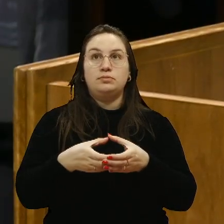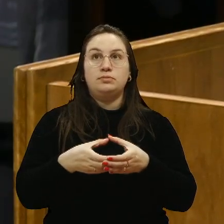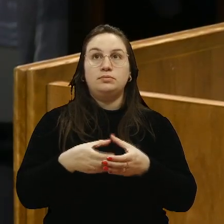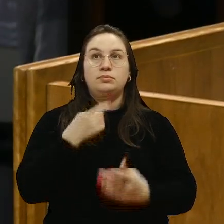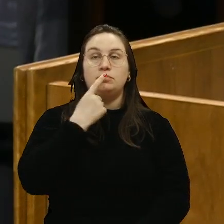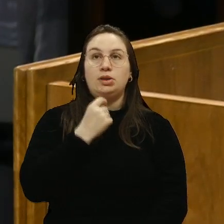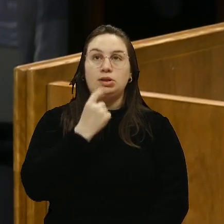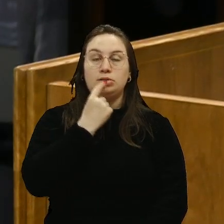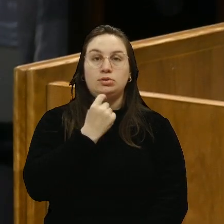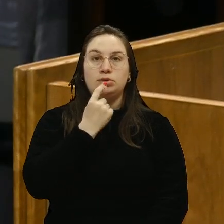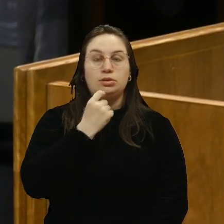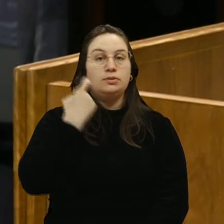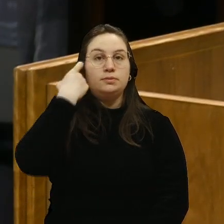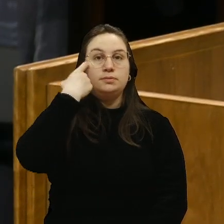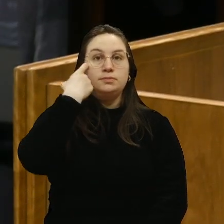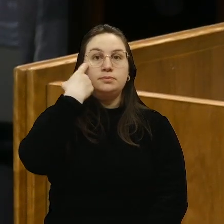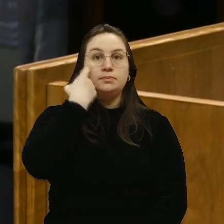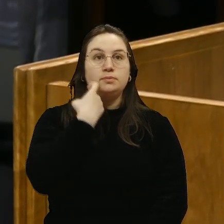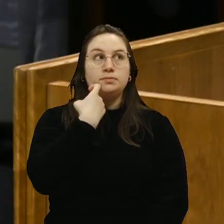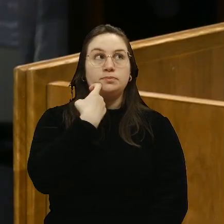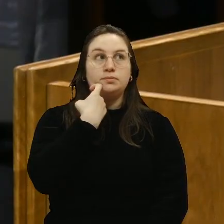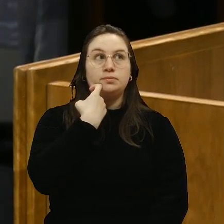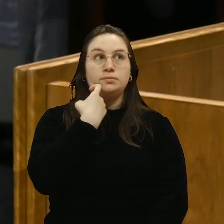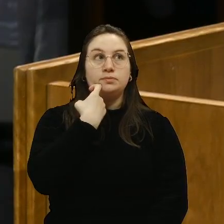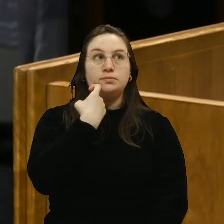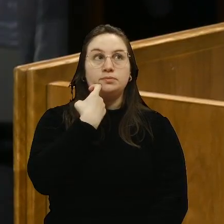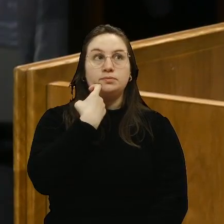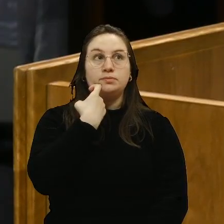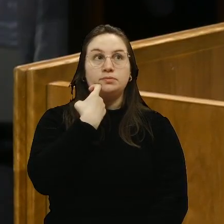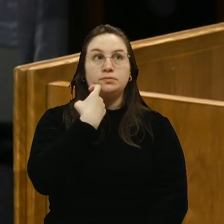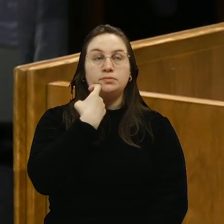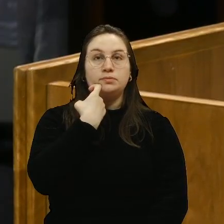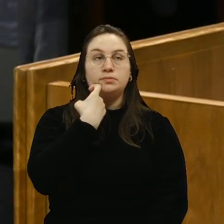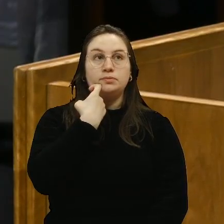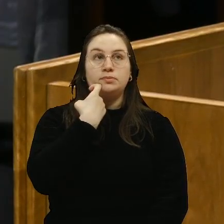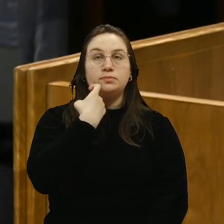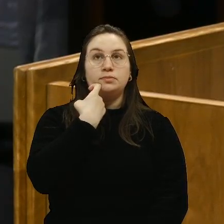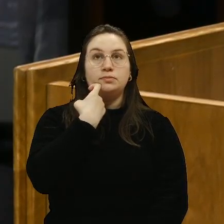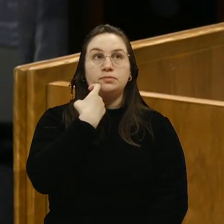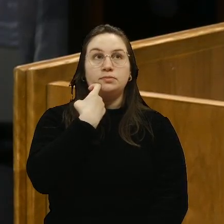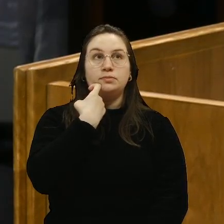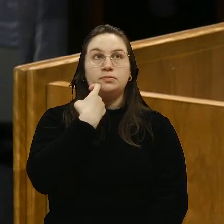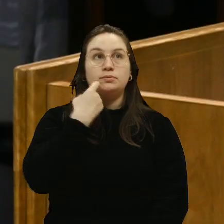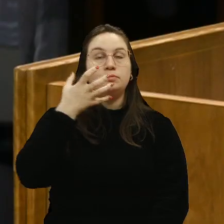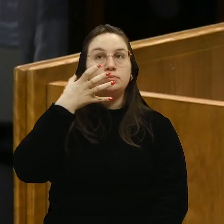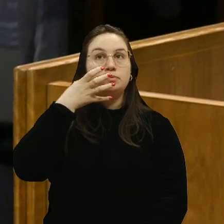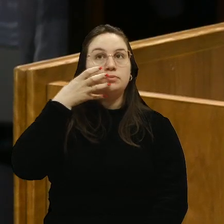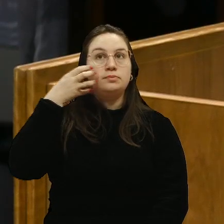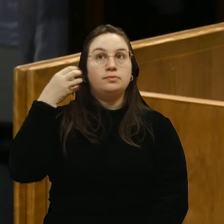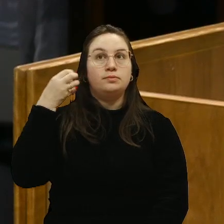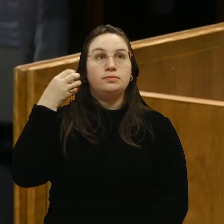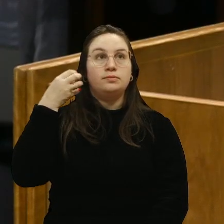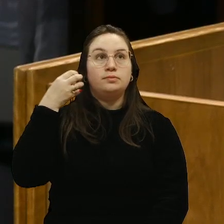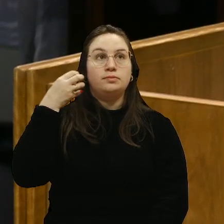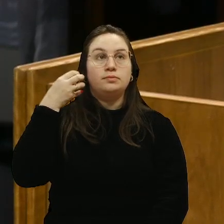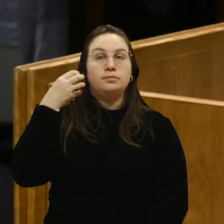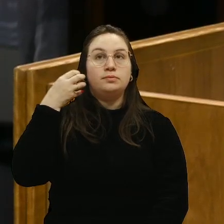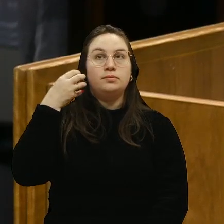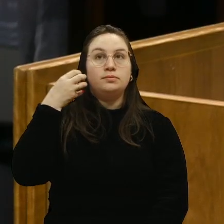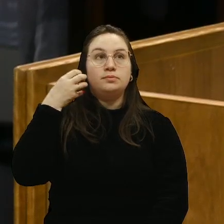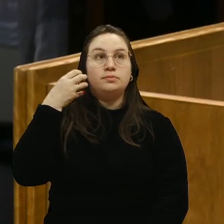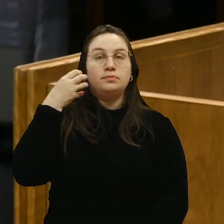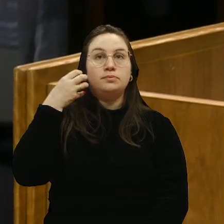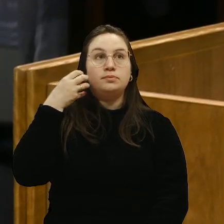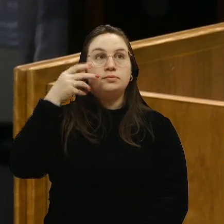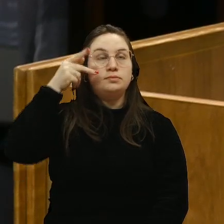Frigieri, Caleb Becker Garbim, presidente, José de Abreu, membro,